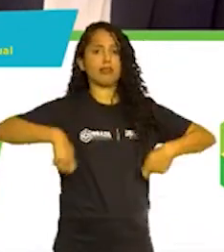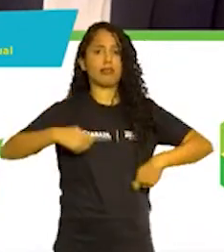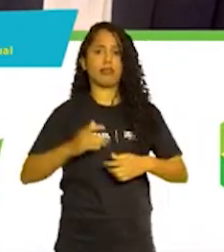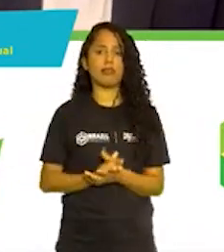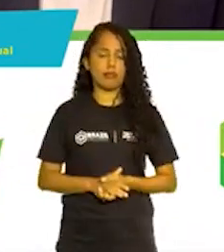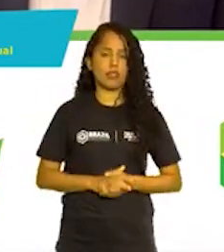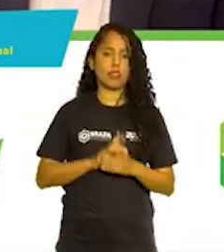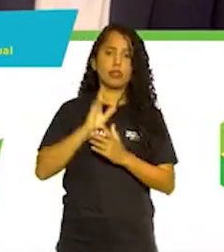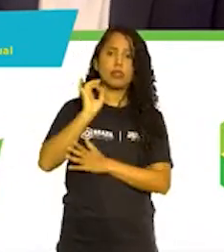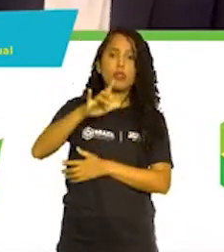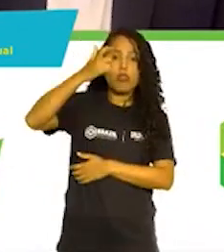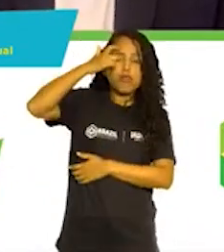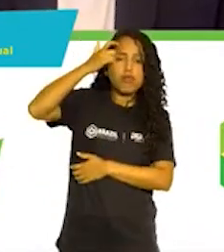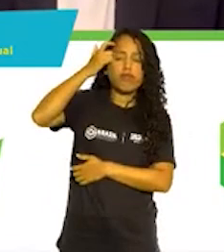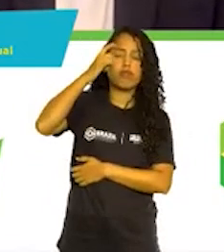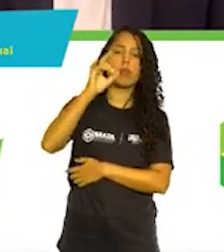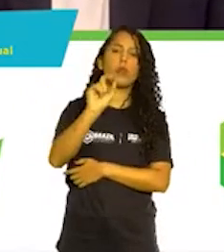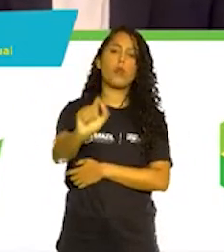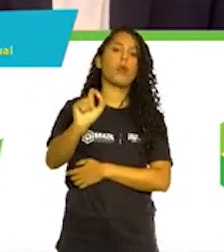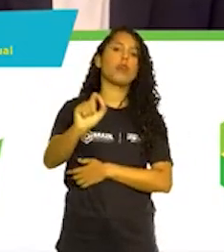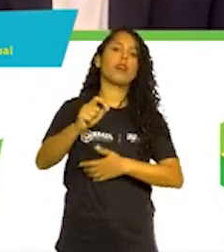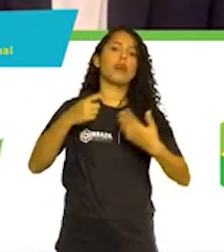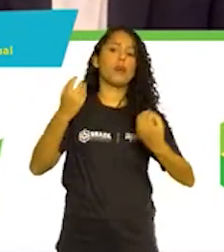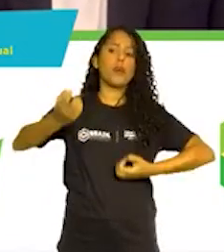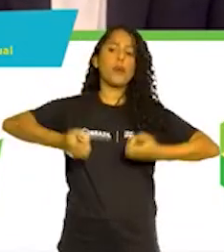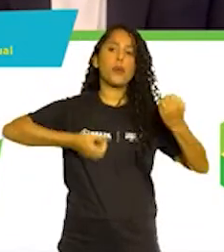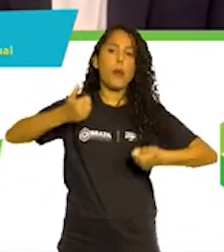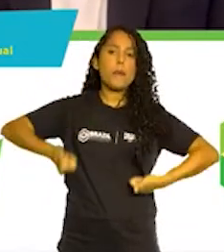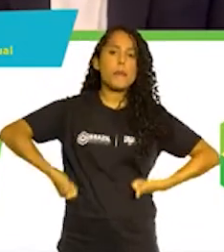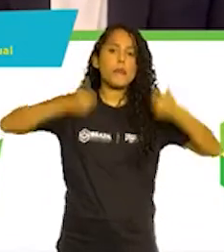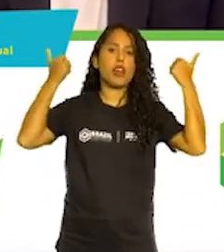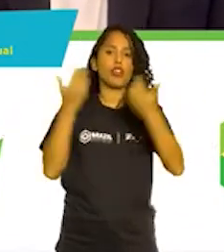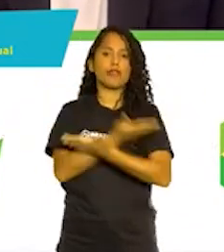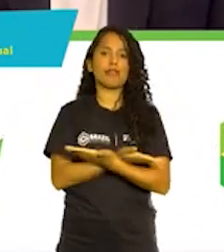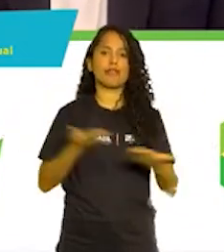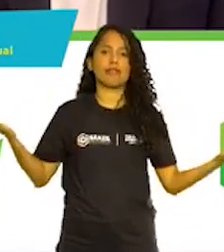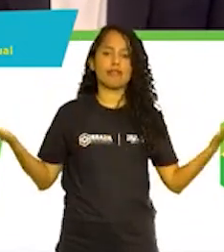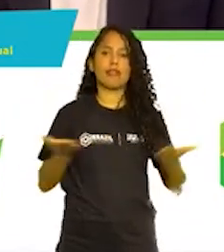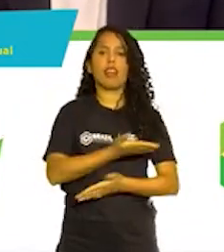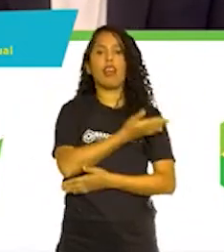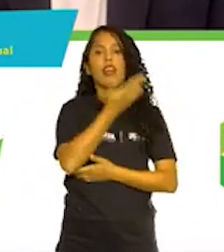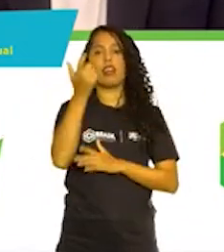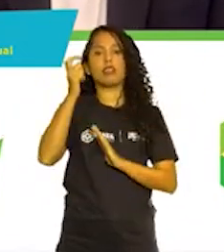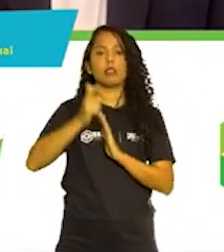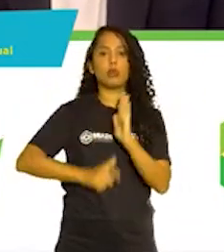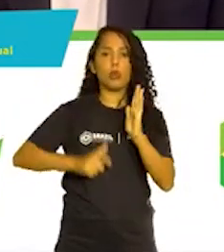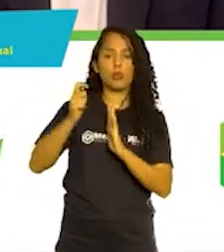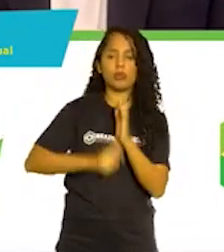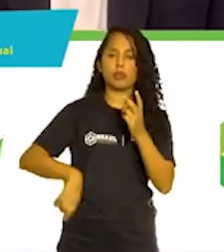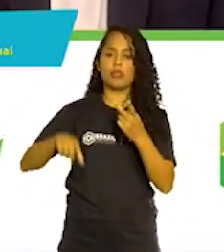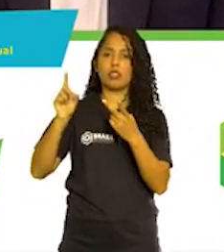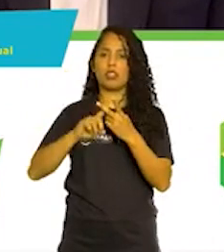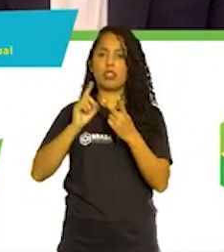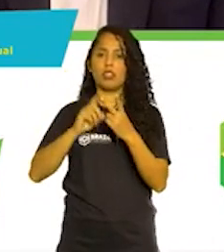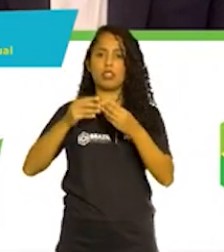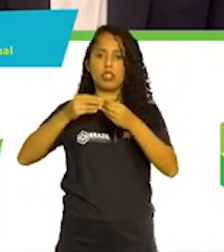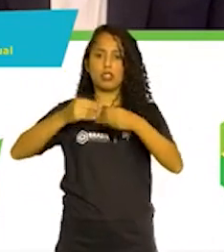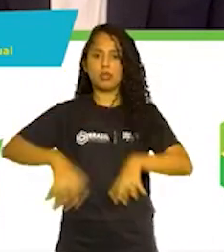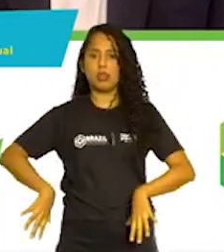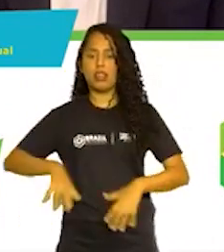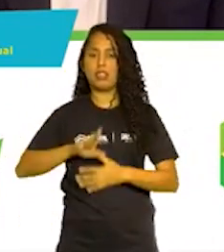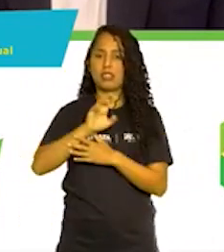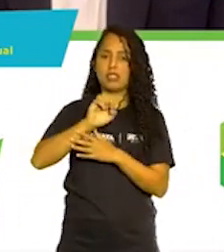em como melhorar essas colunas de despesa e de receita, mas elas não